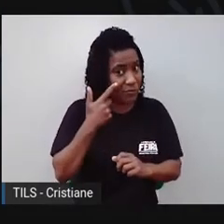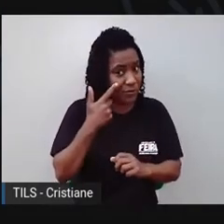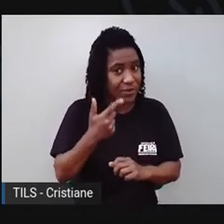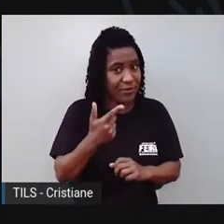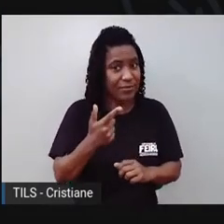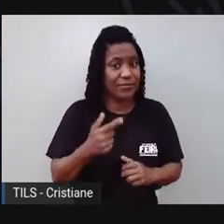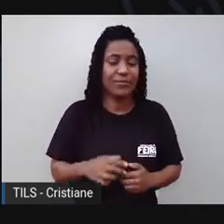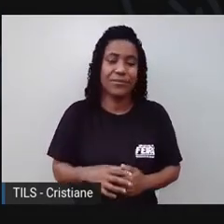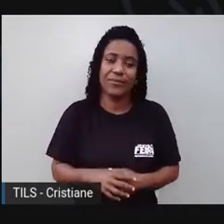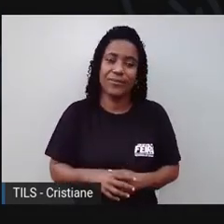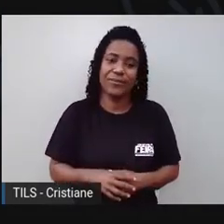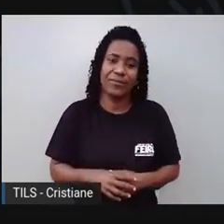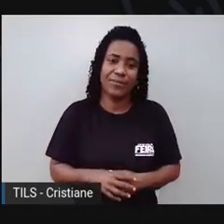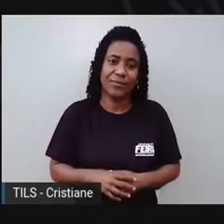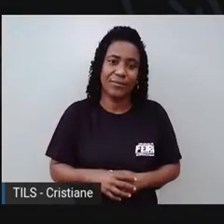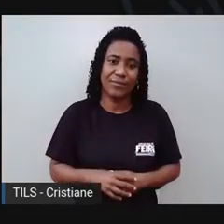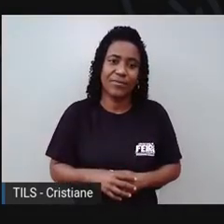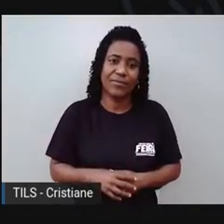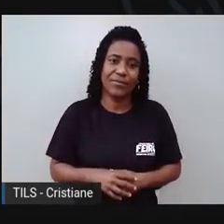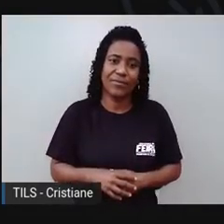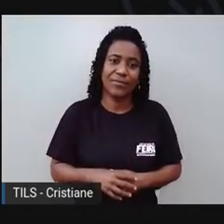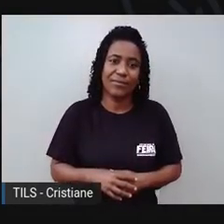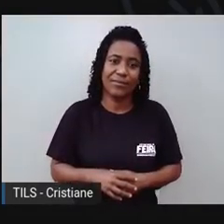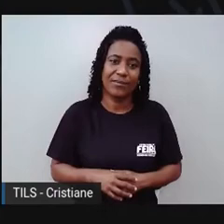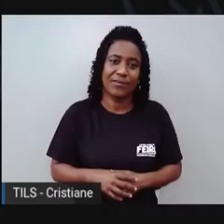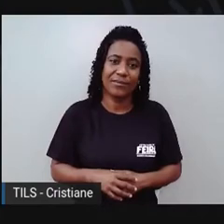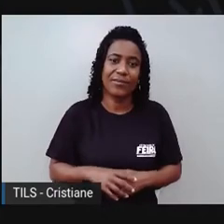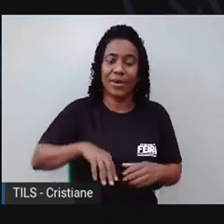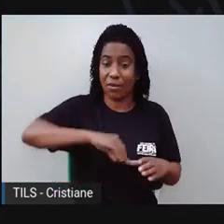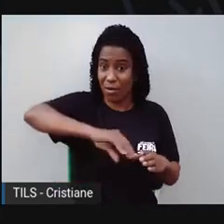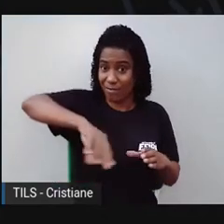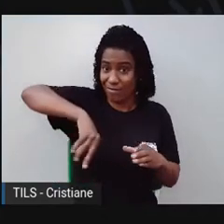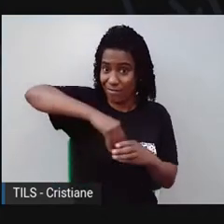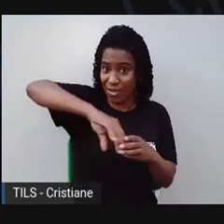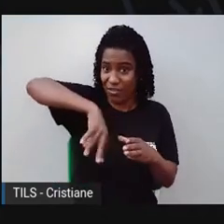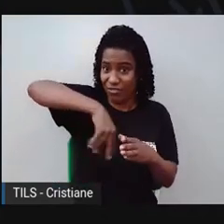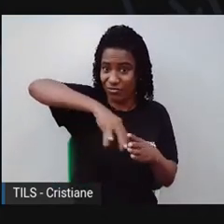ó, bota a cola no papel e aí a gente vai mexer.